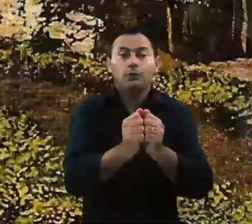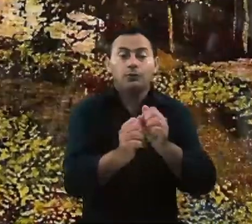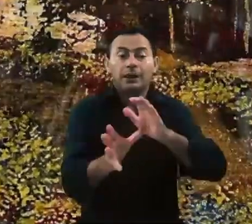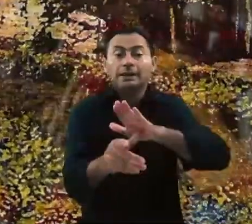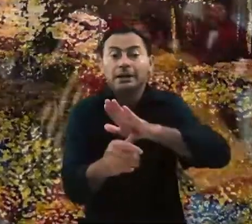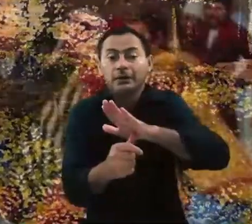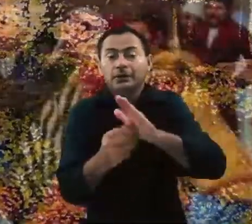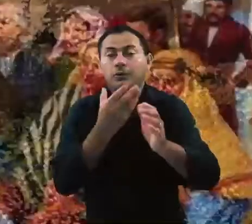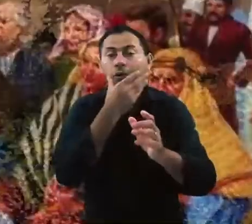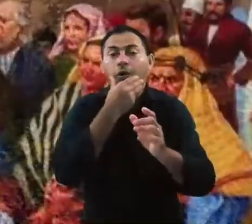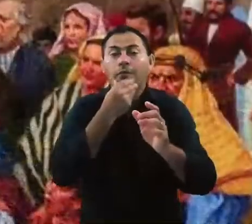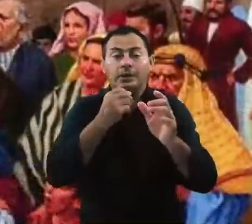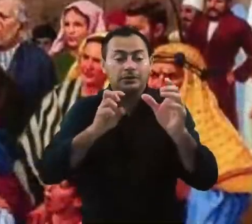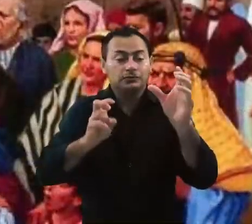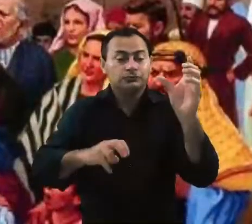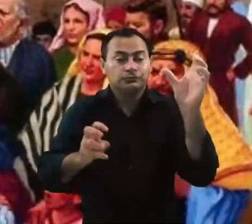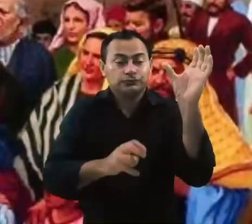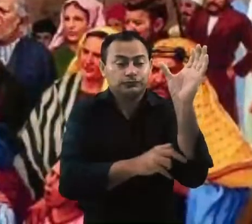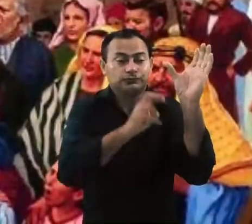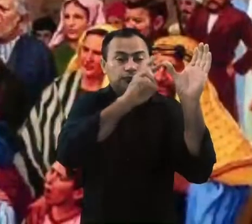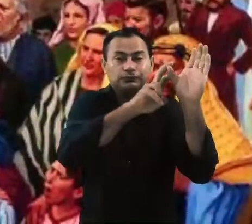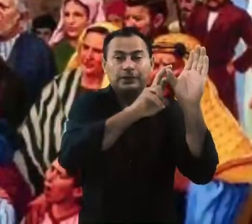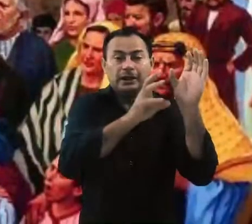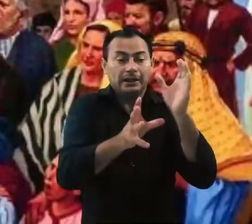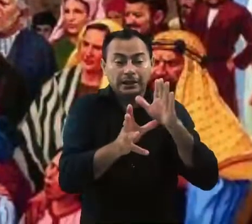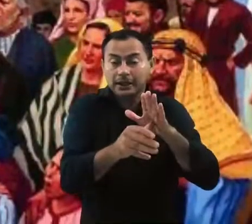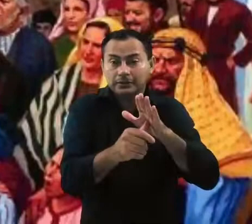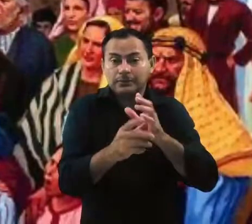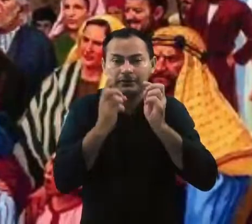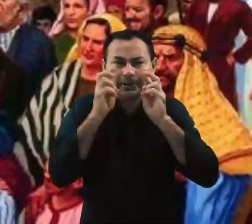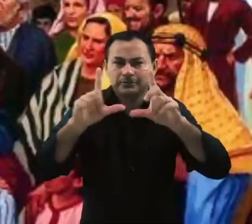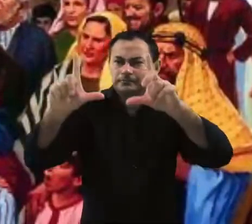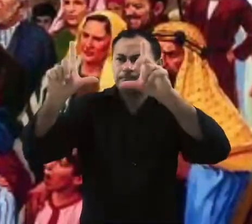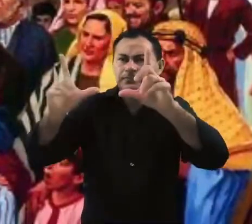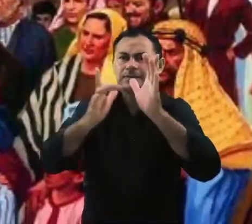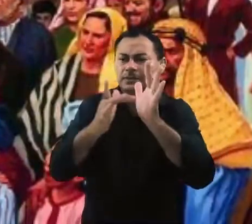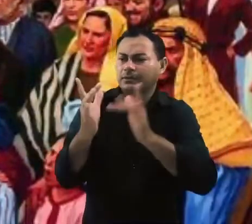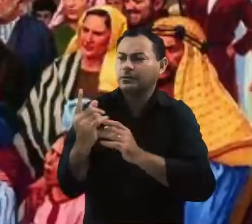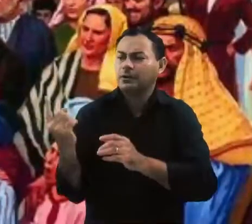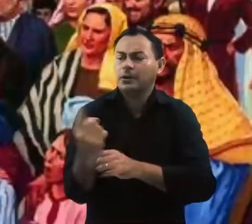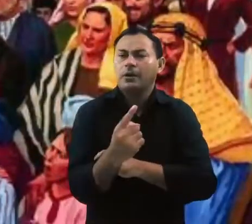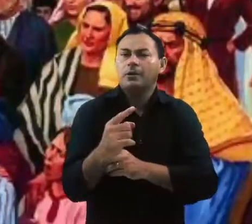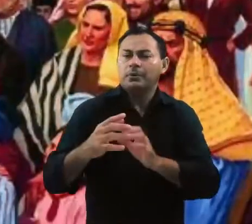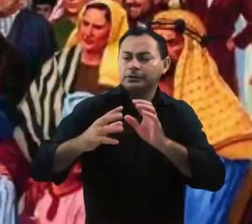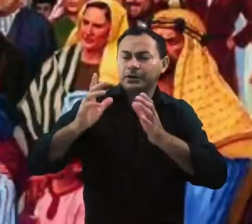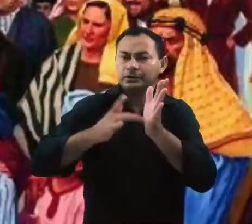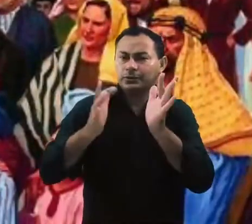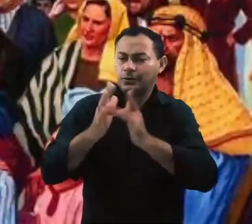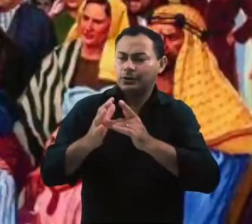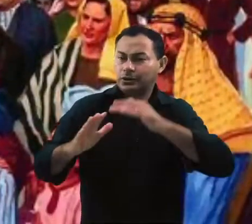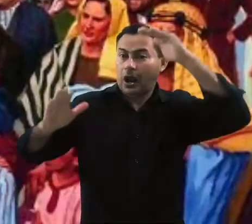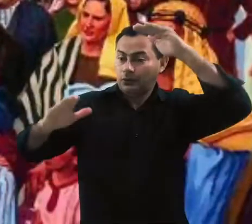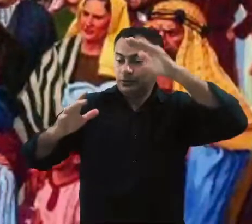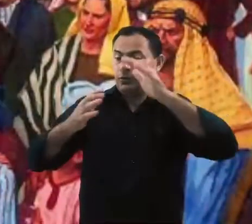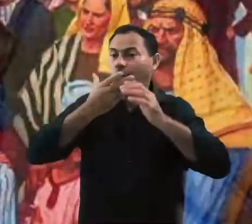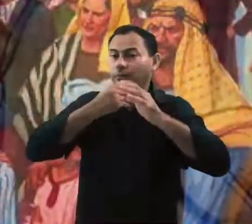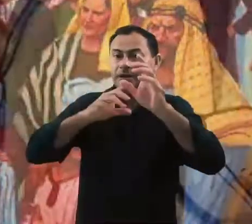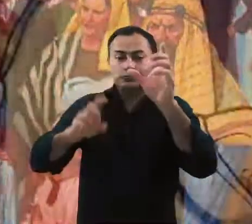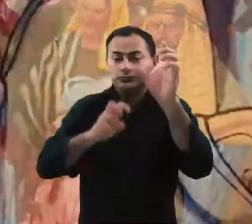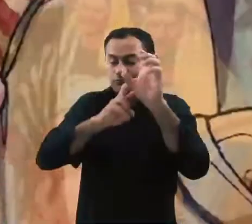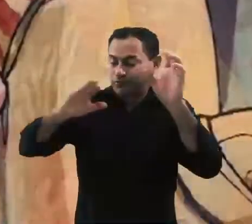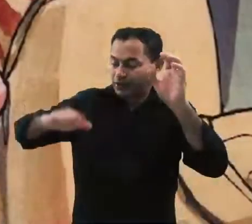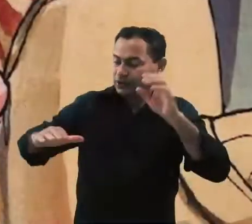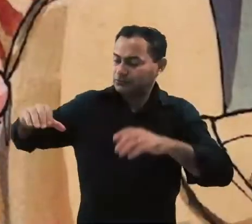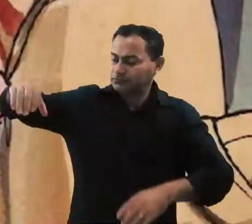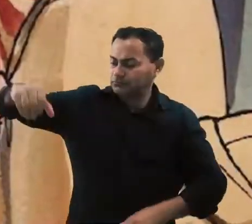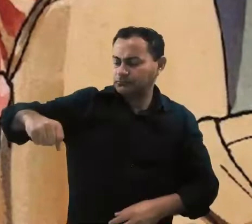era isso que Zaqueu Era Eu imagino esta cena retratada no quadro Jesus passando o braço nos ombros dos